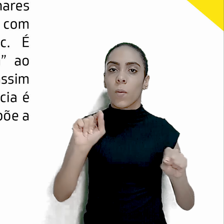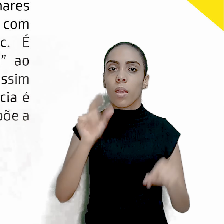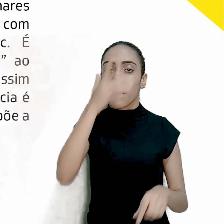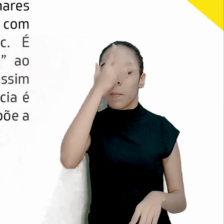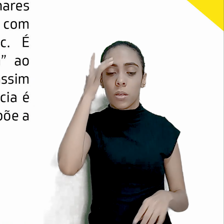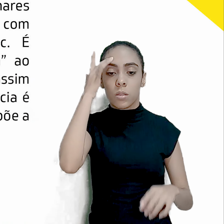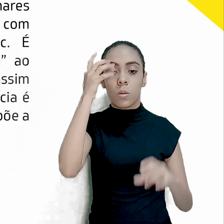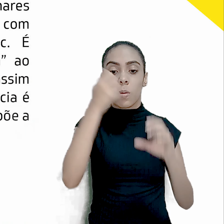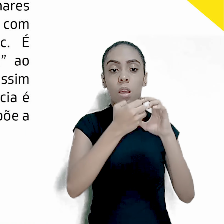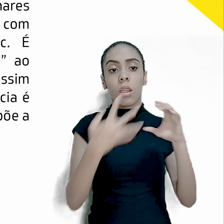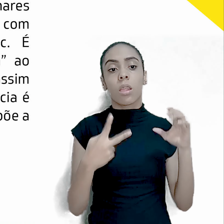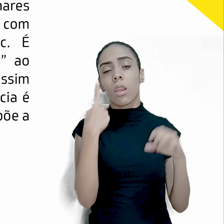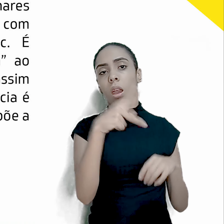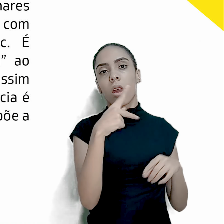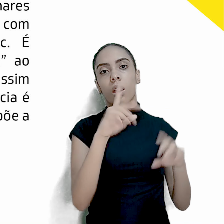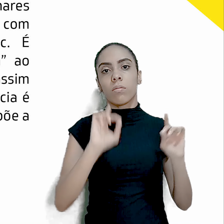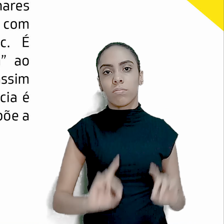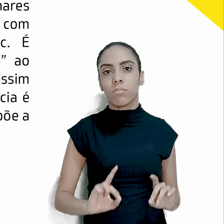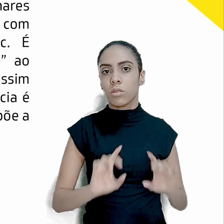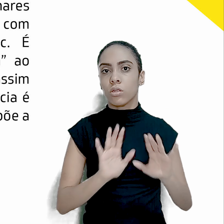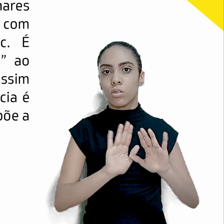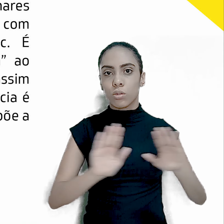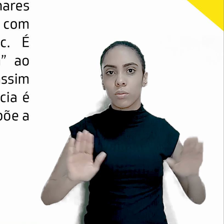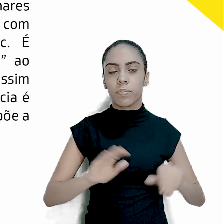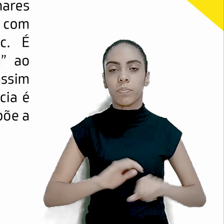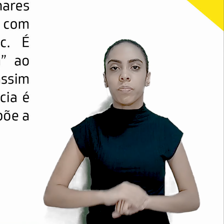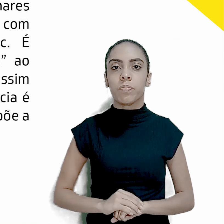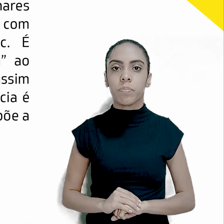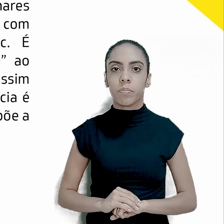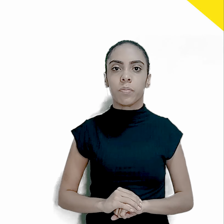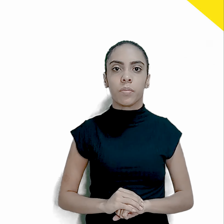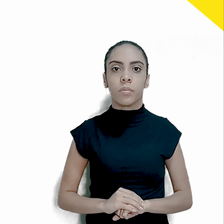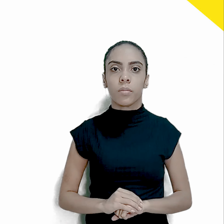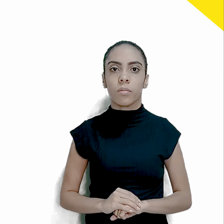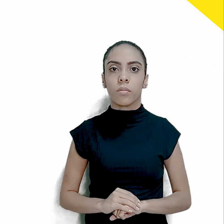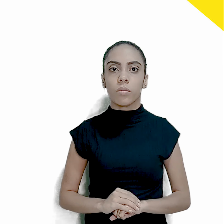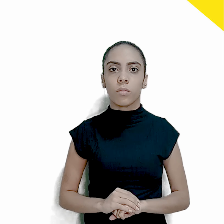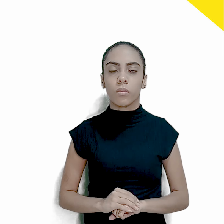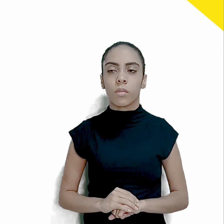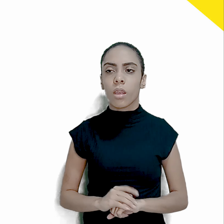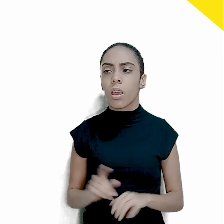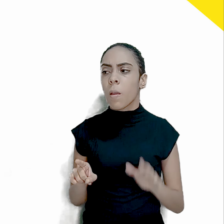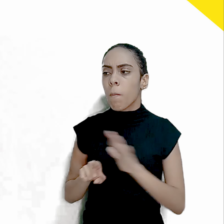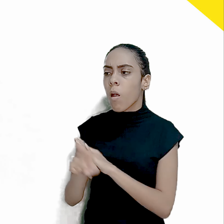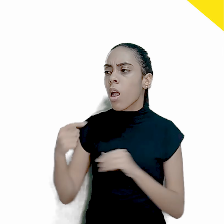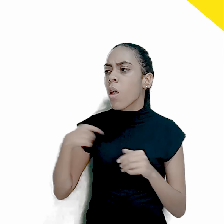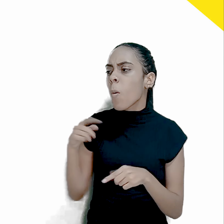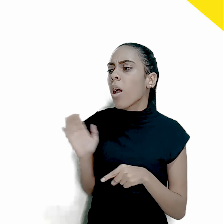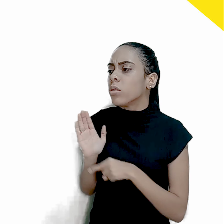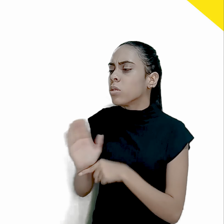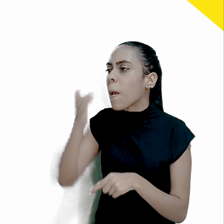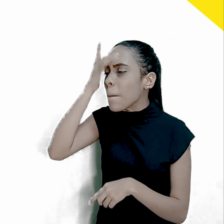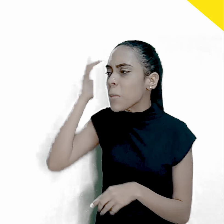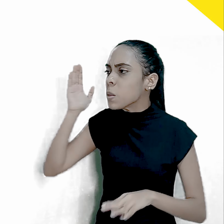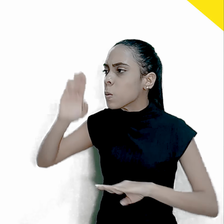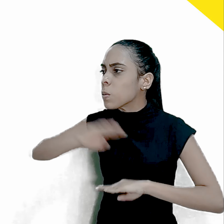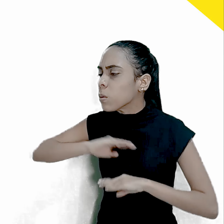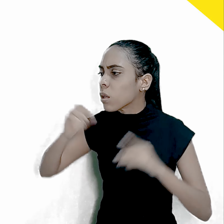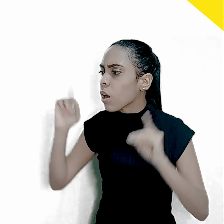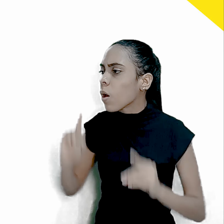deficiência é também mais uma característica que compõe a pessoa Como devo ajudar uma pessoa com deficiência